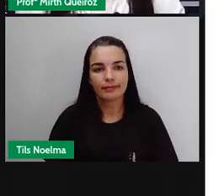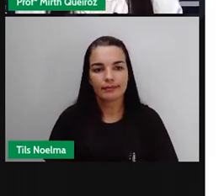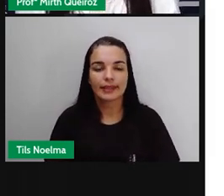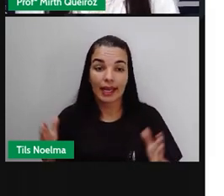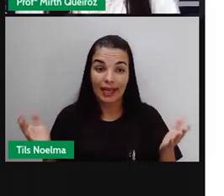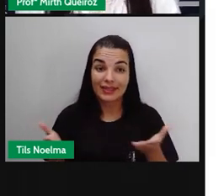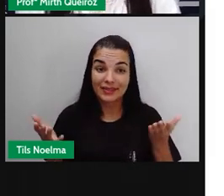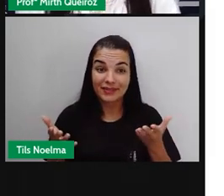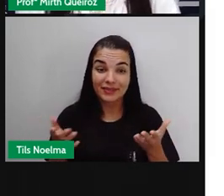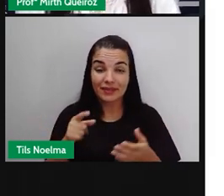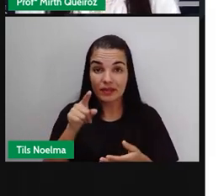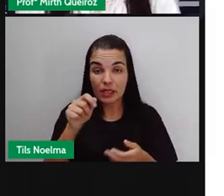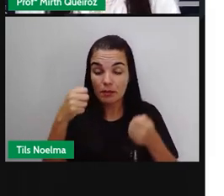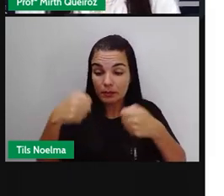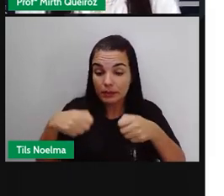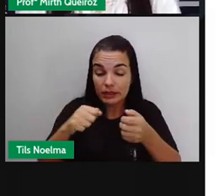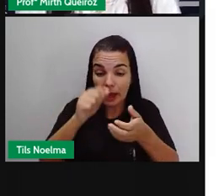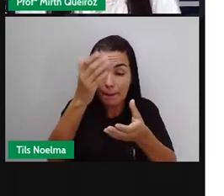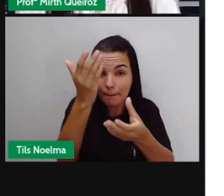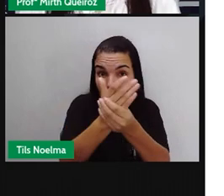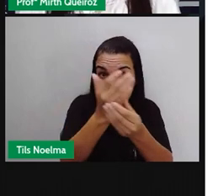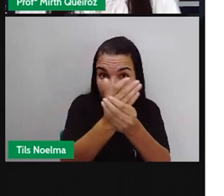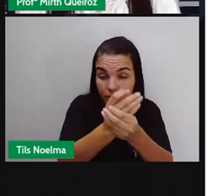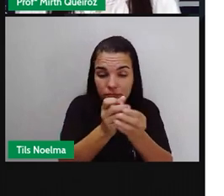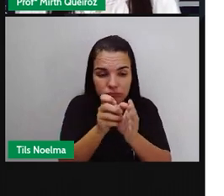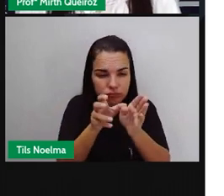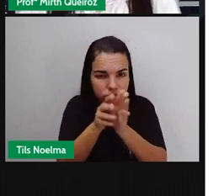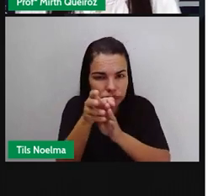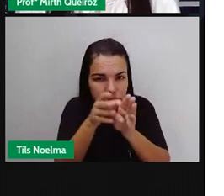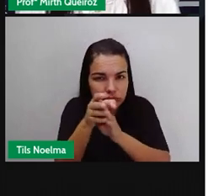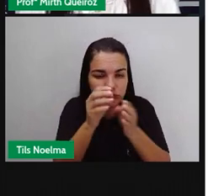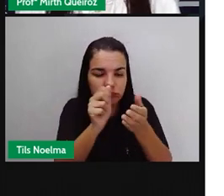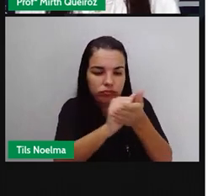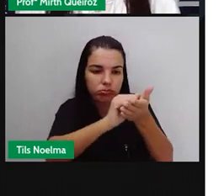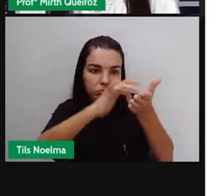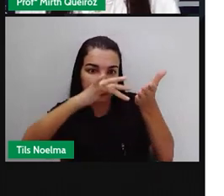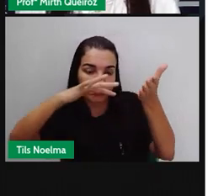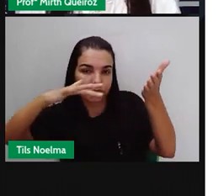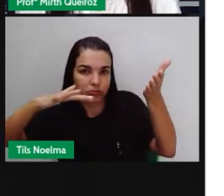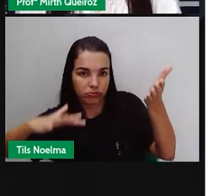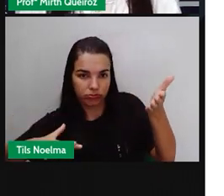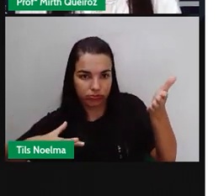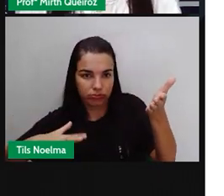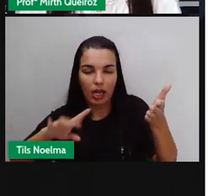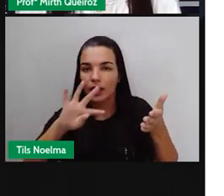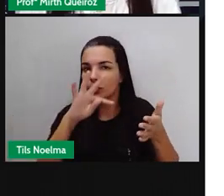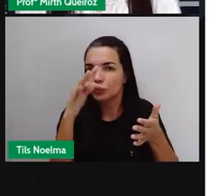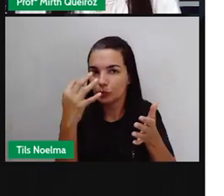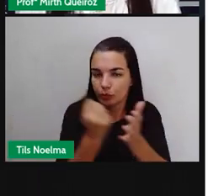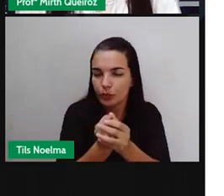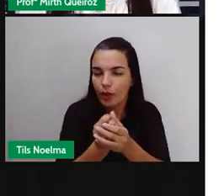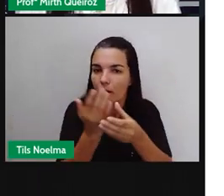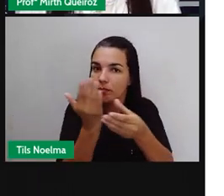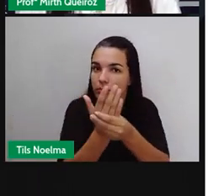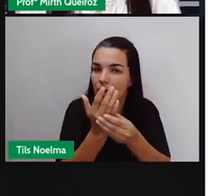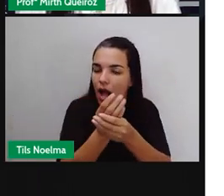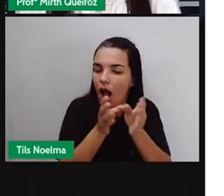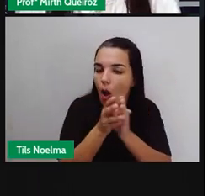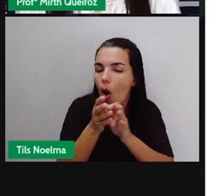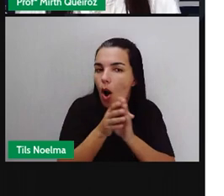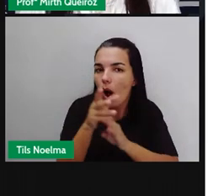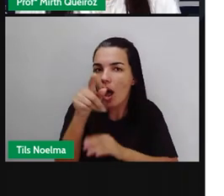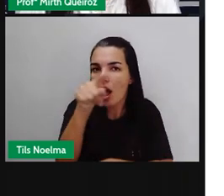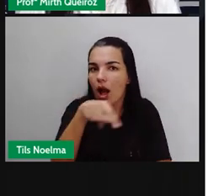Bom, agora vocês vão pegar lá o percurso pedagógico de vocês, né? Onde estão aí o bloco de atividades, orientações